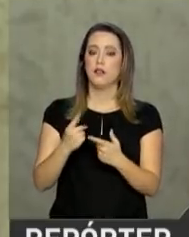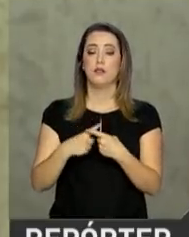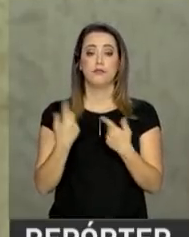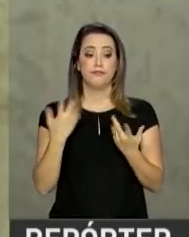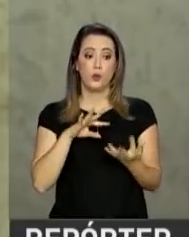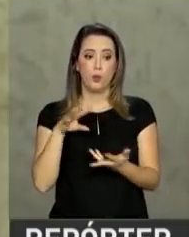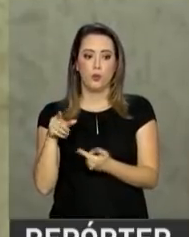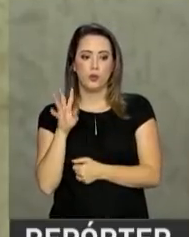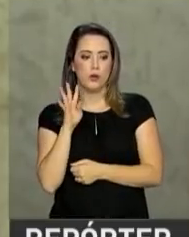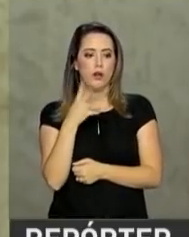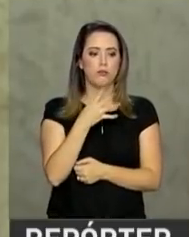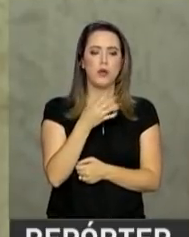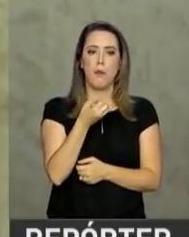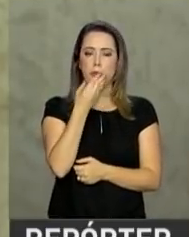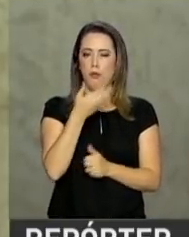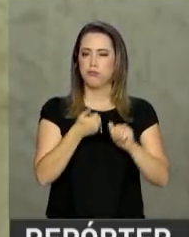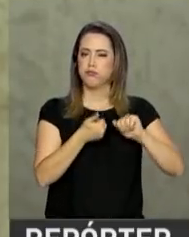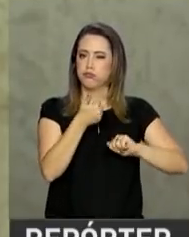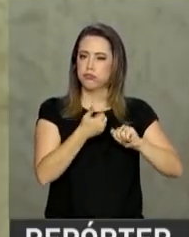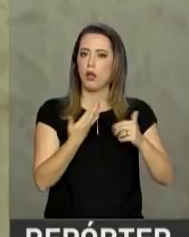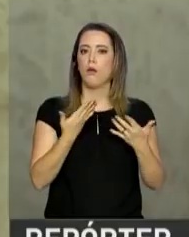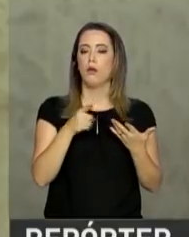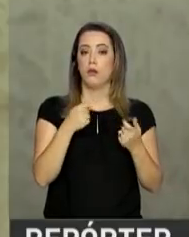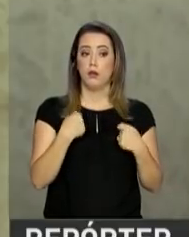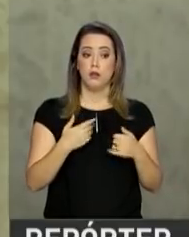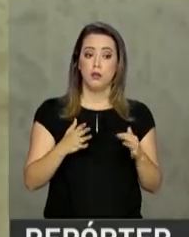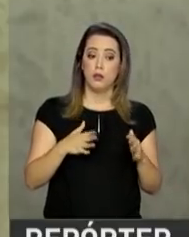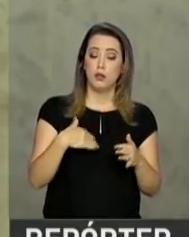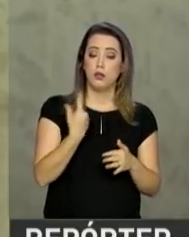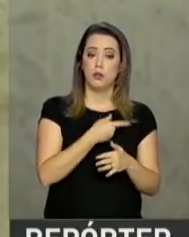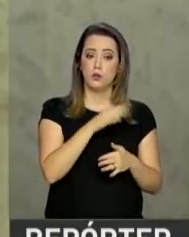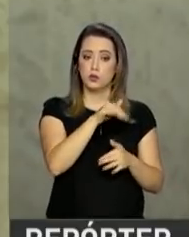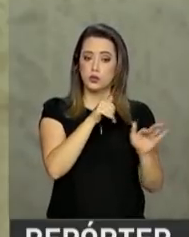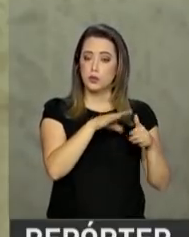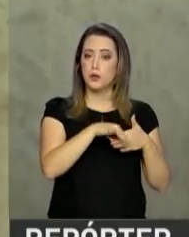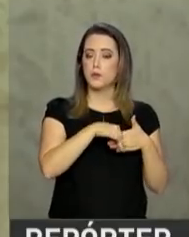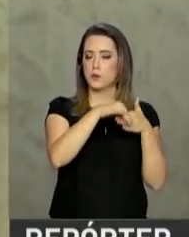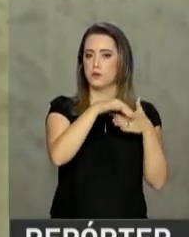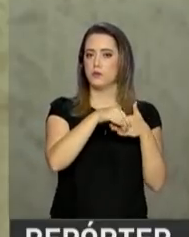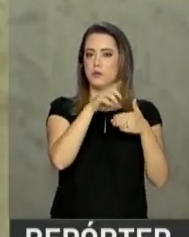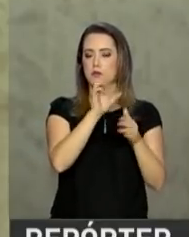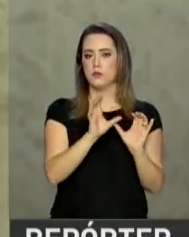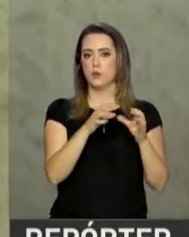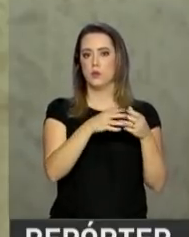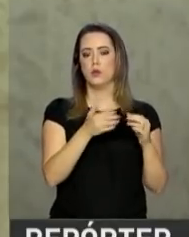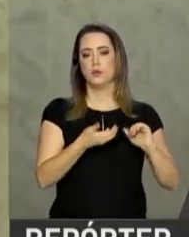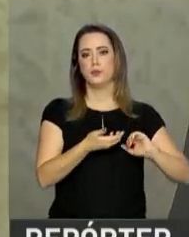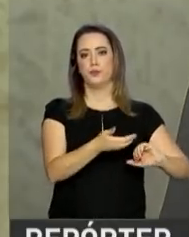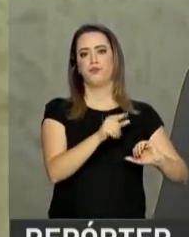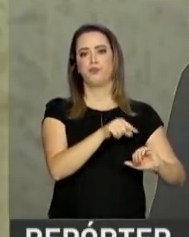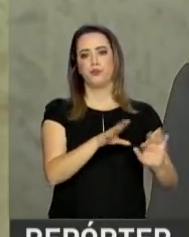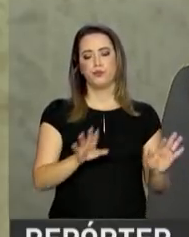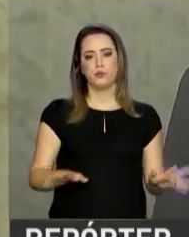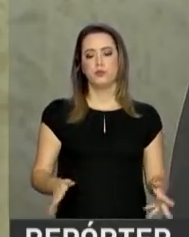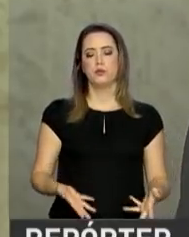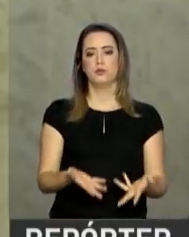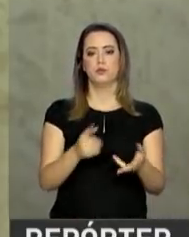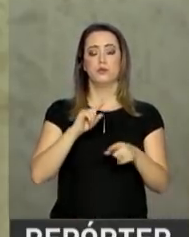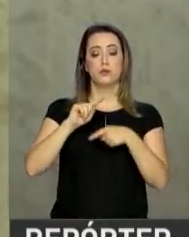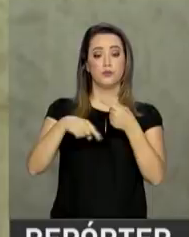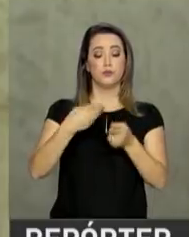solicitando que eles motivem a convoque emotivos parlamentares para que na próxima